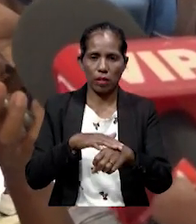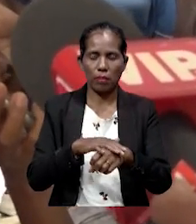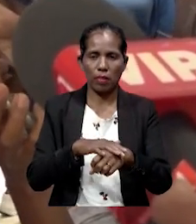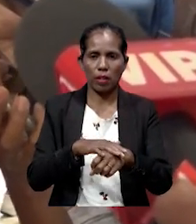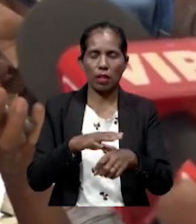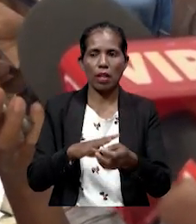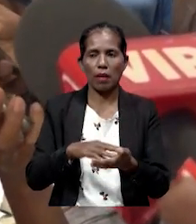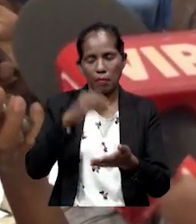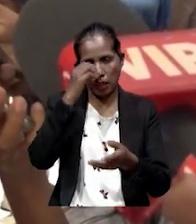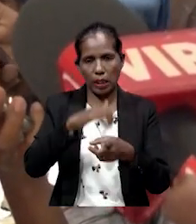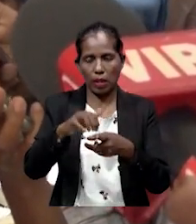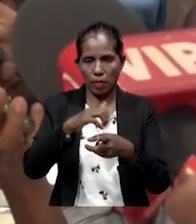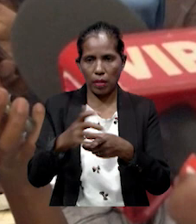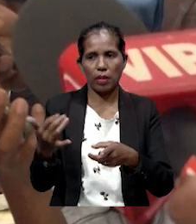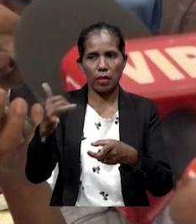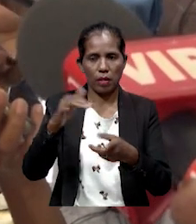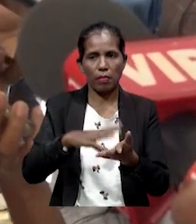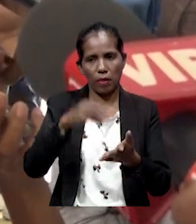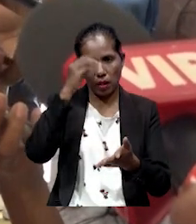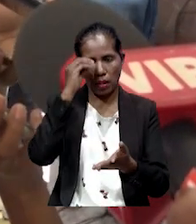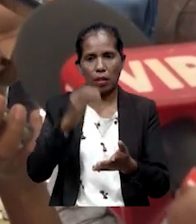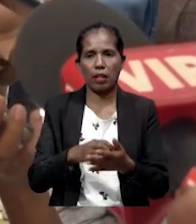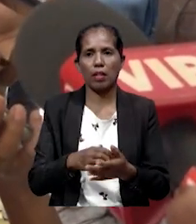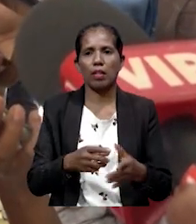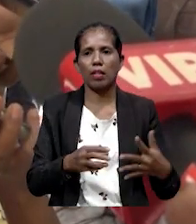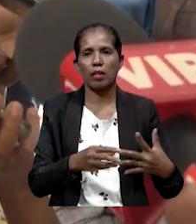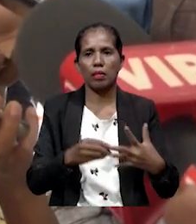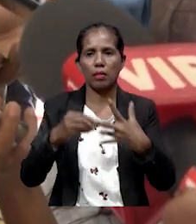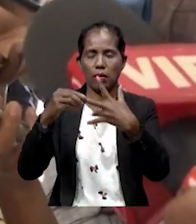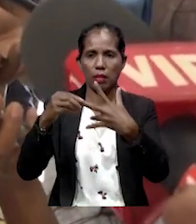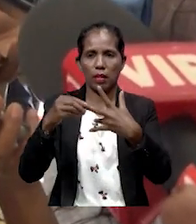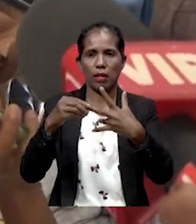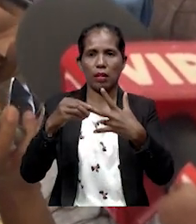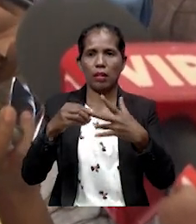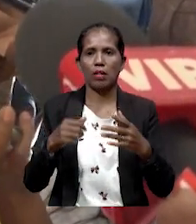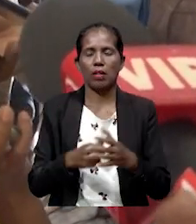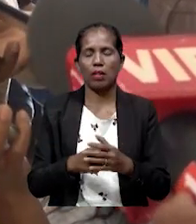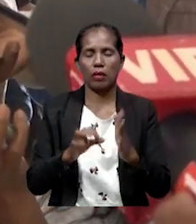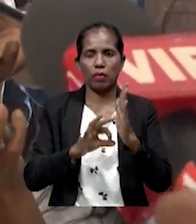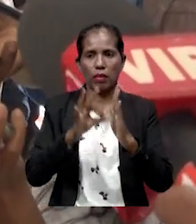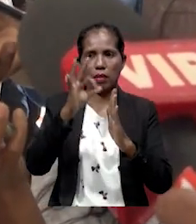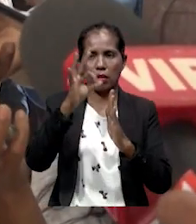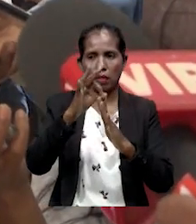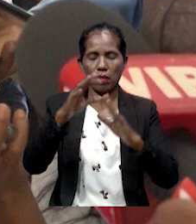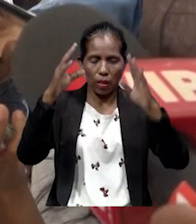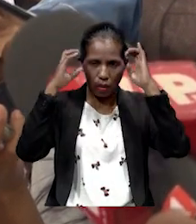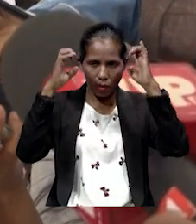balu, ohen consegue realizar na liliuba decano faculdade